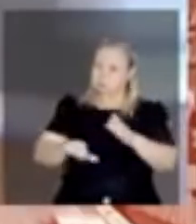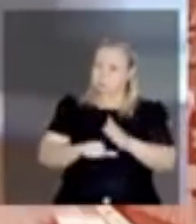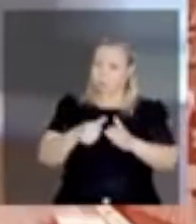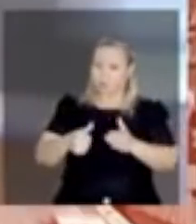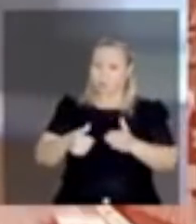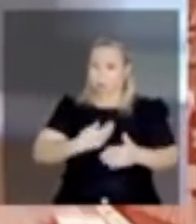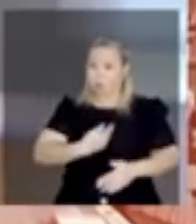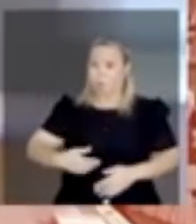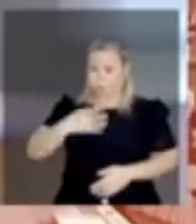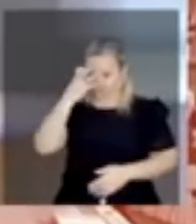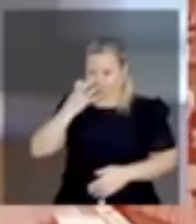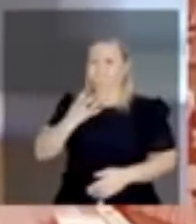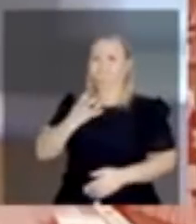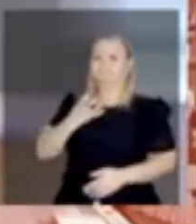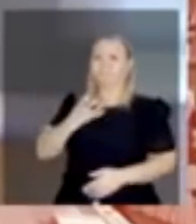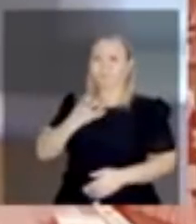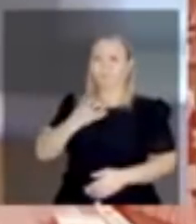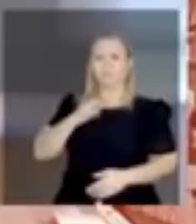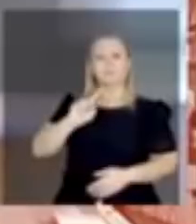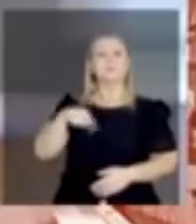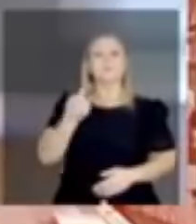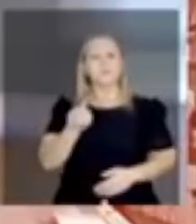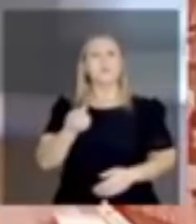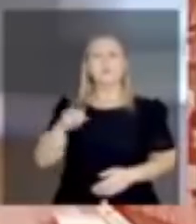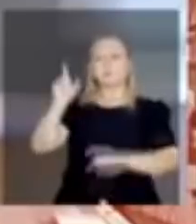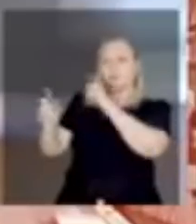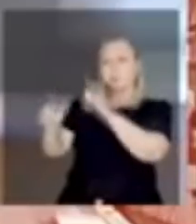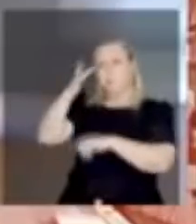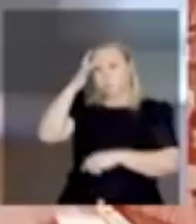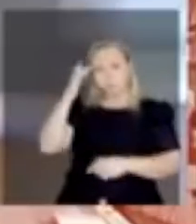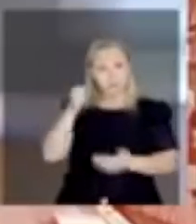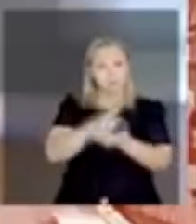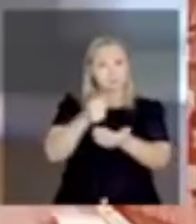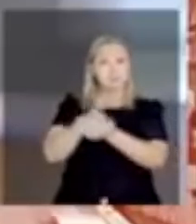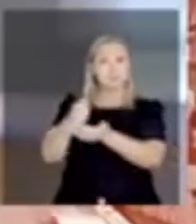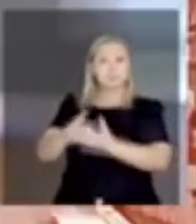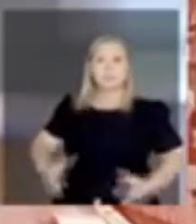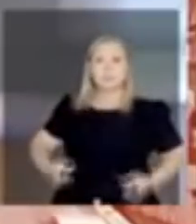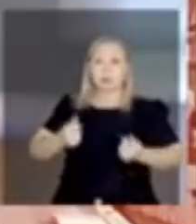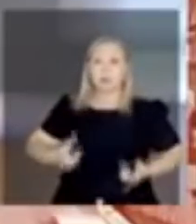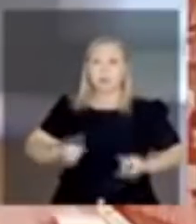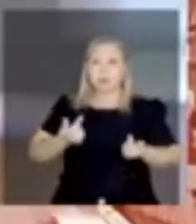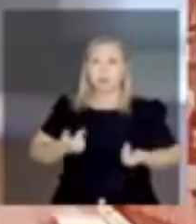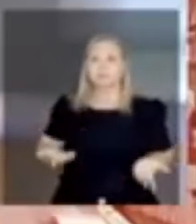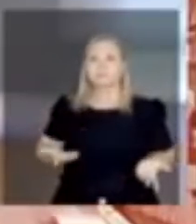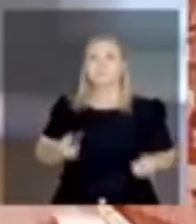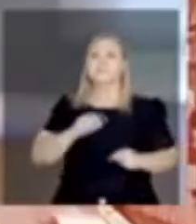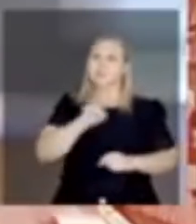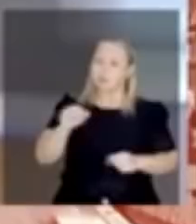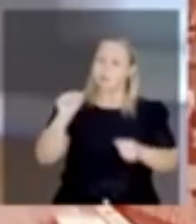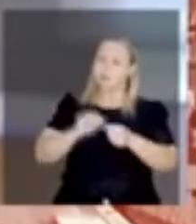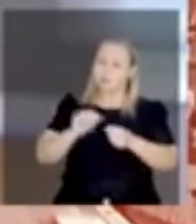TV Record. A TV Record, inclusive, teve um papel de análise crítica naquele período muito positivo, com excelentes jornalistas,